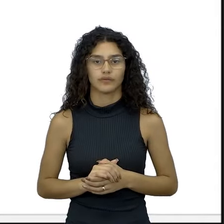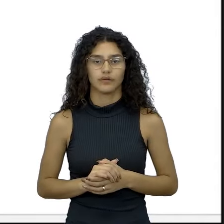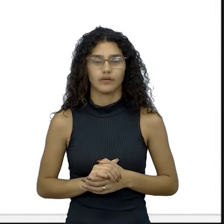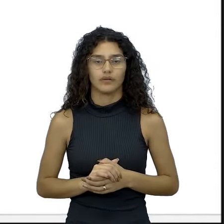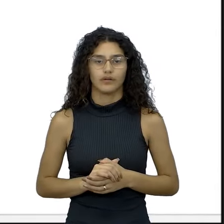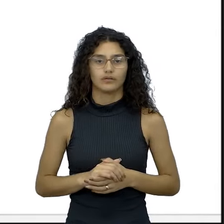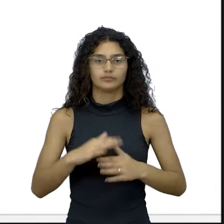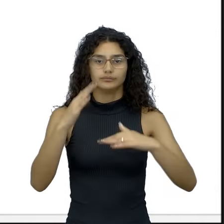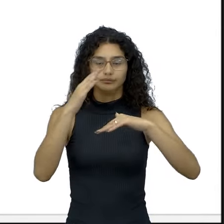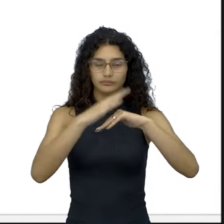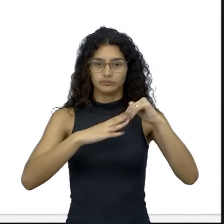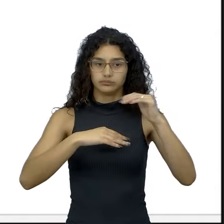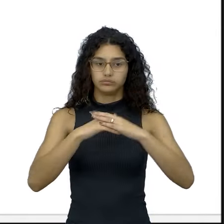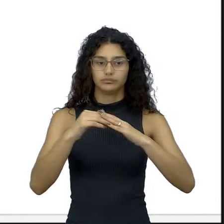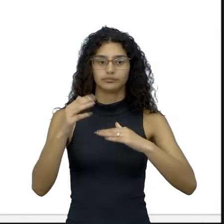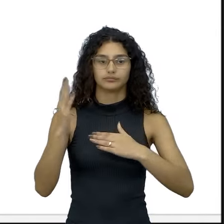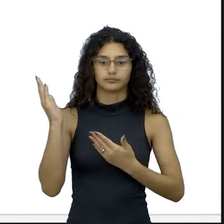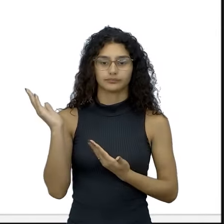que a habilidade